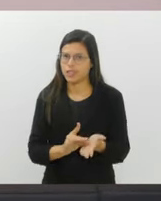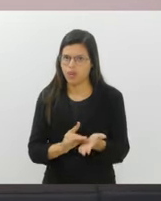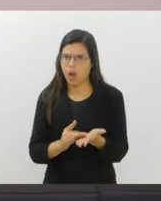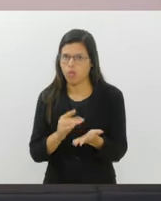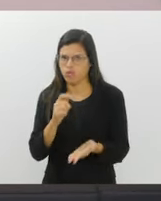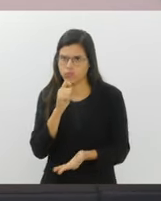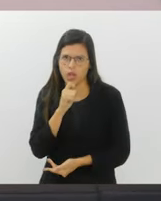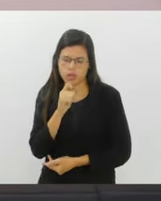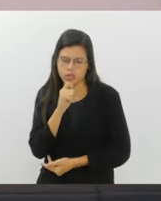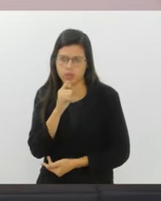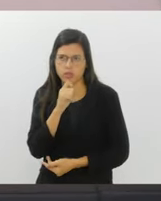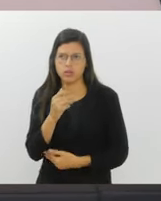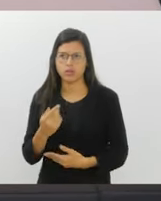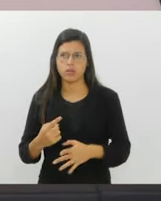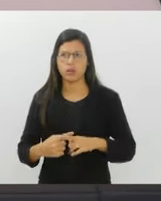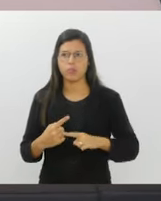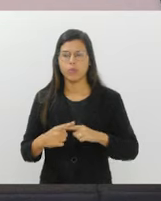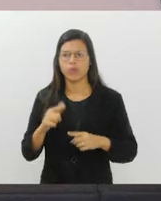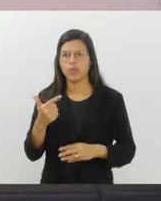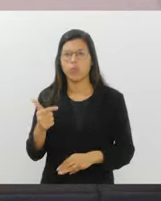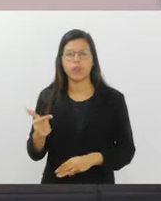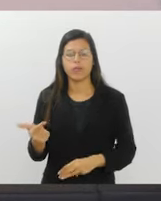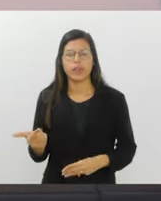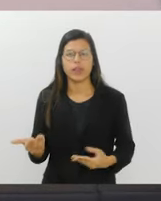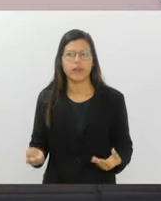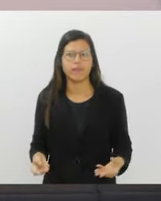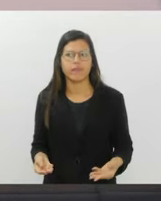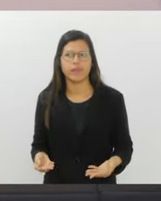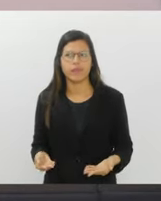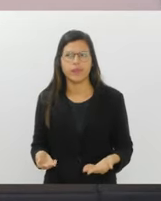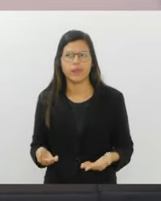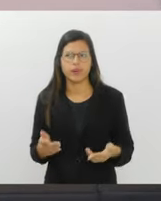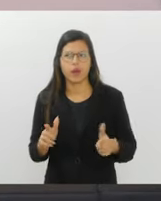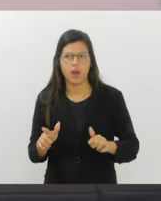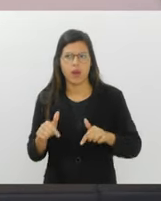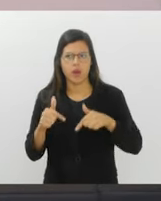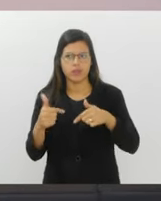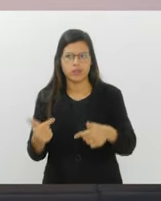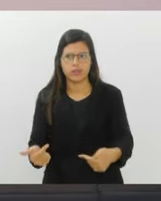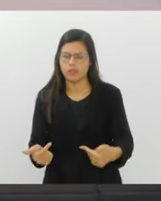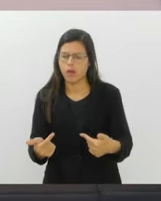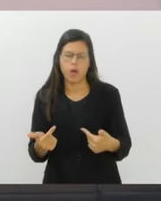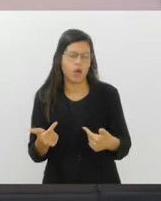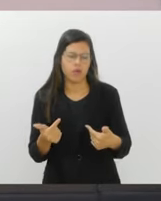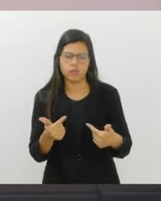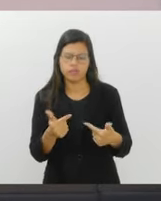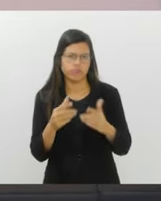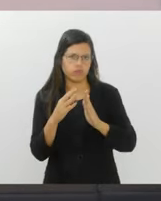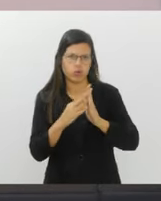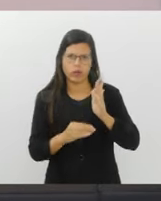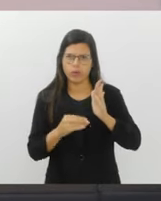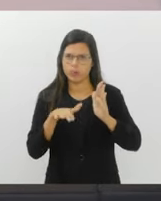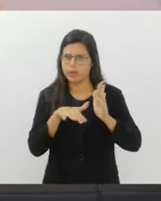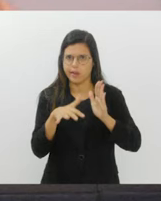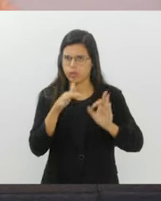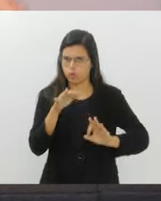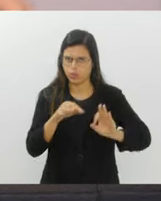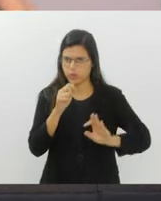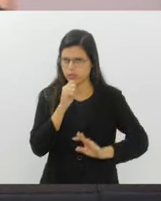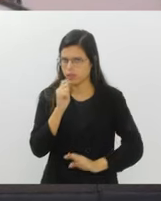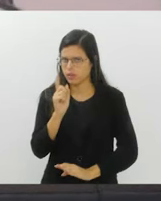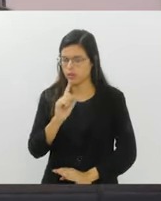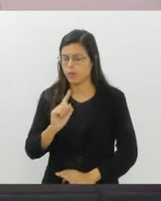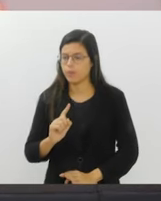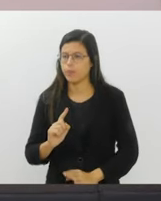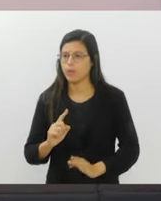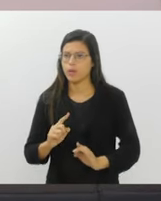porque não houve nem a intervenção, nem encampação, nenhum modelo jurídico aconteceu.